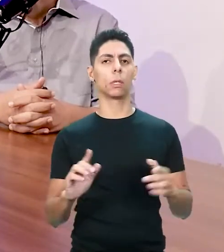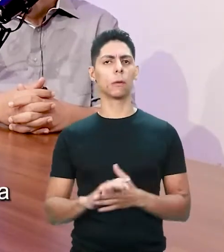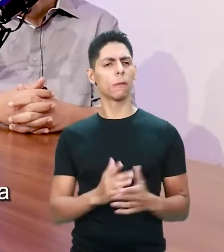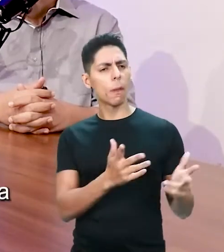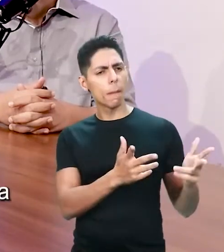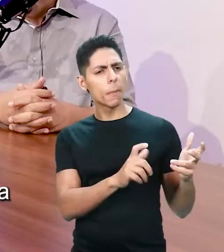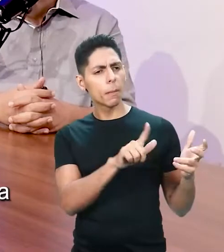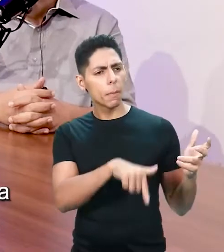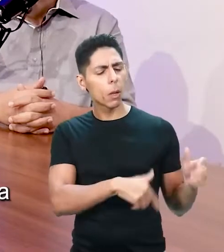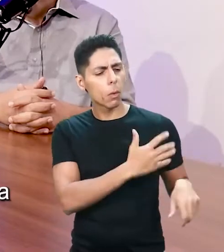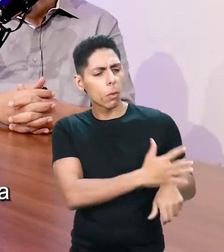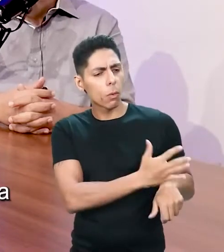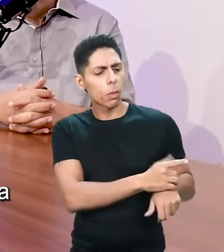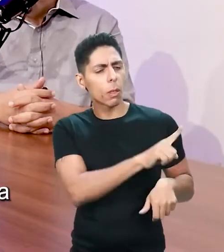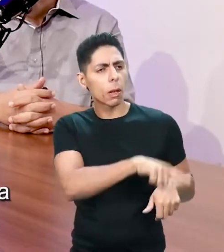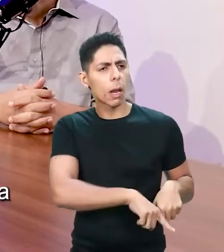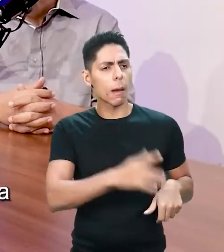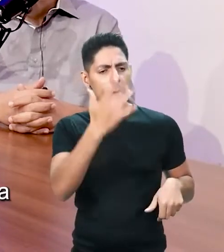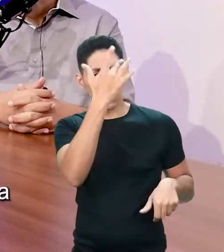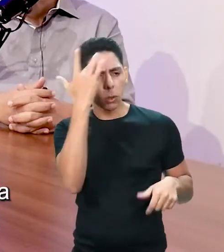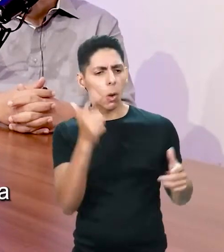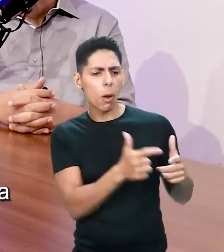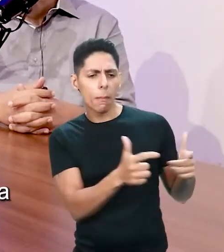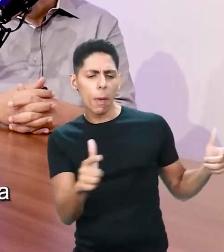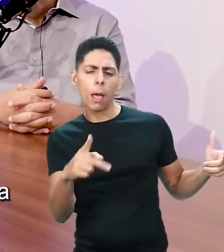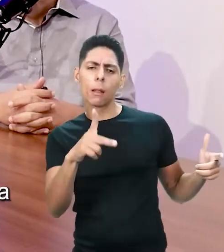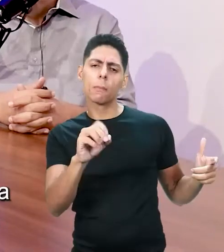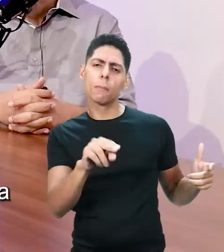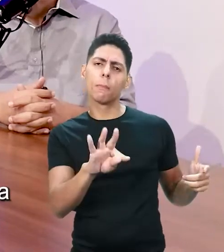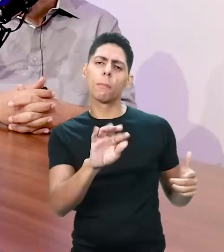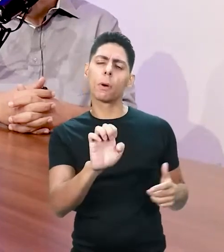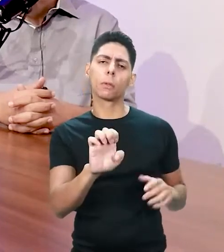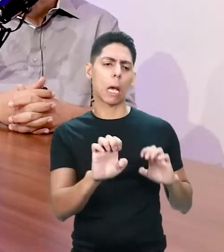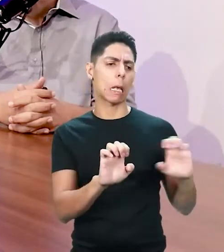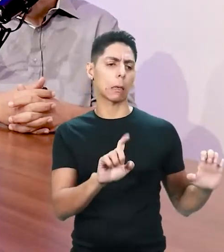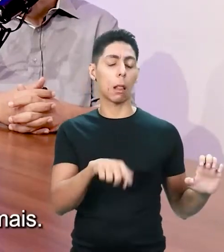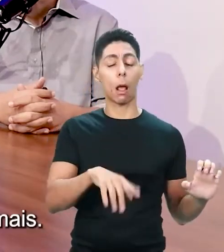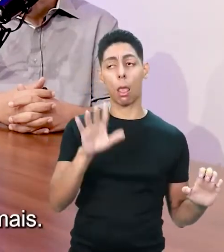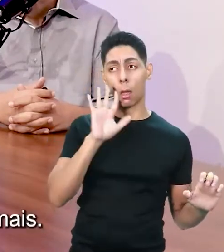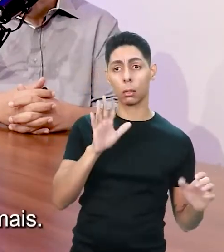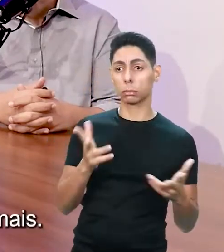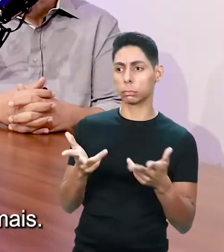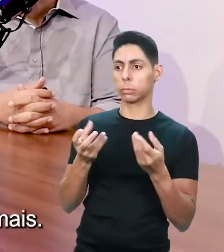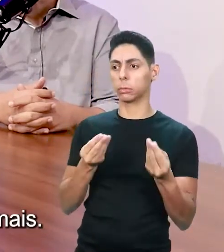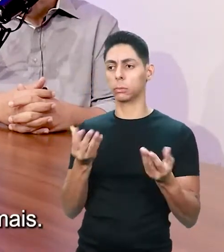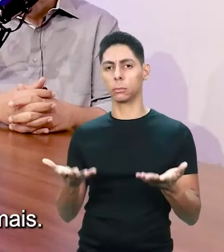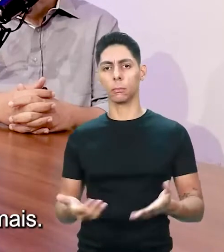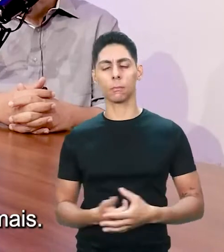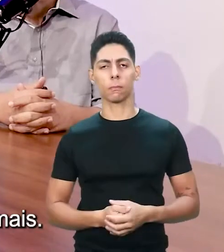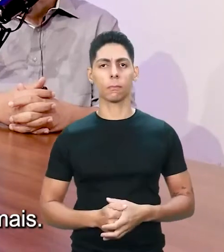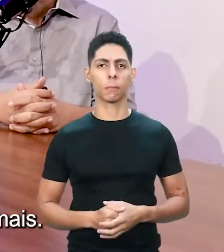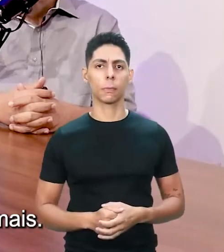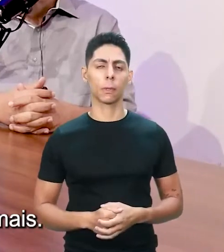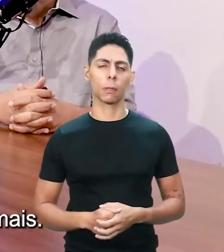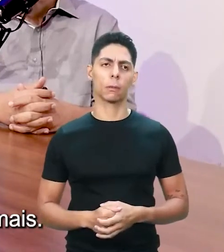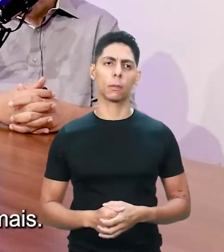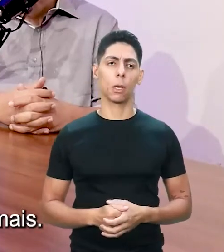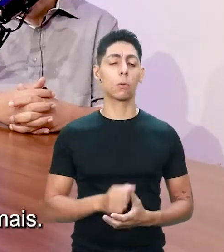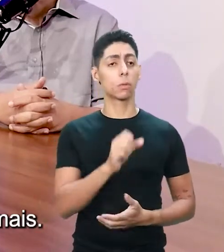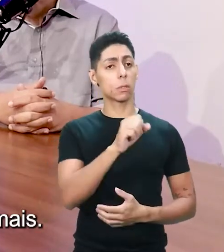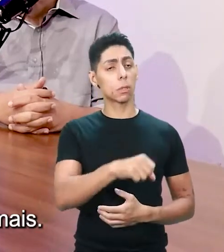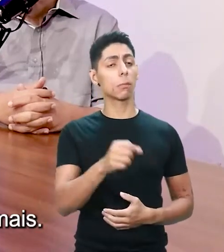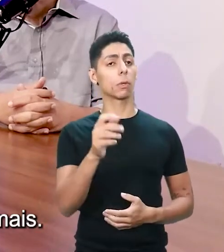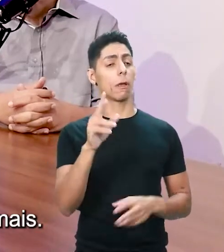eu treinei o tato mais aberto na ponta esquerda do que no jogo anterior? Nossa, que legal. Então, assim, eu justamente por ter baixa visão,